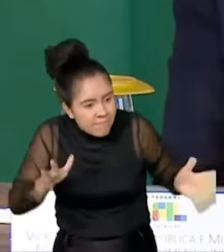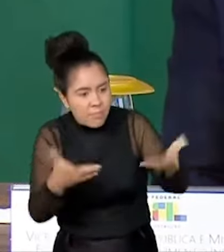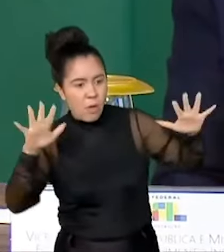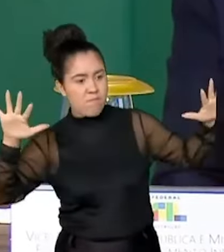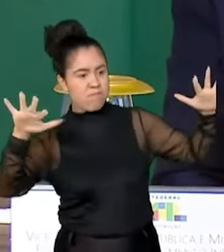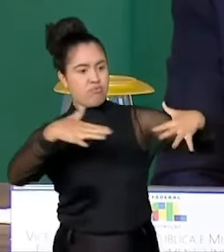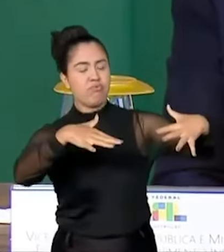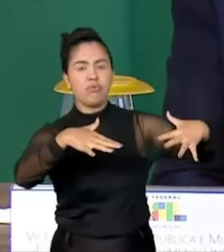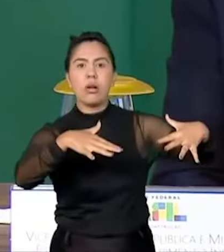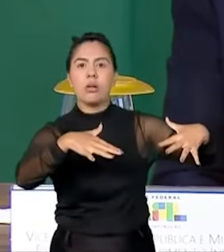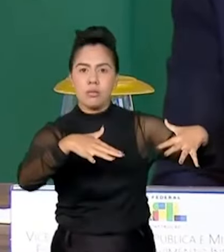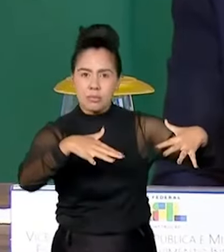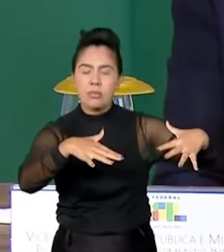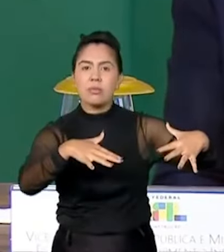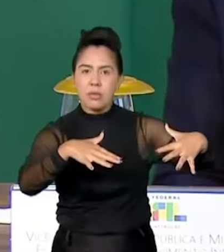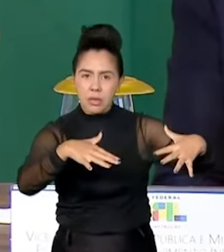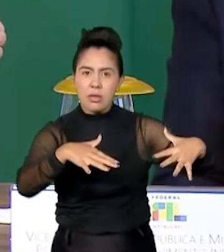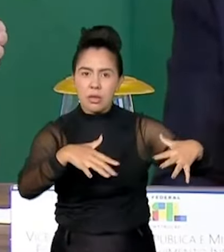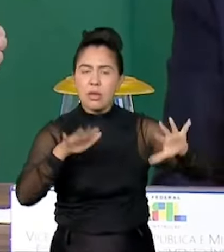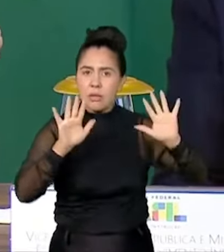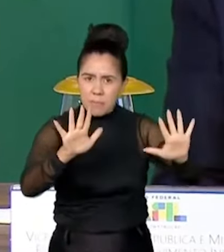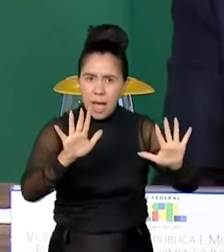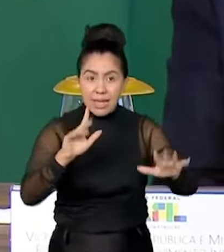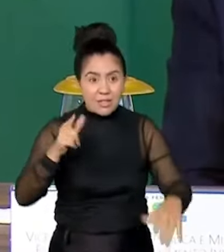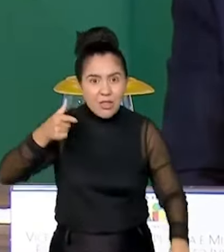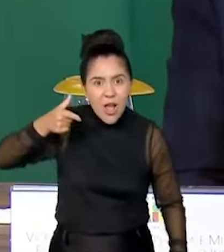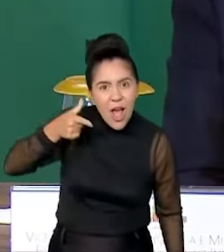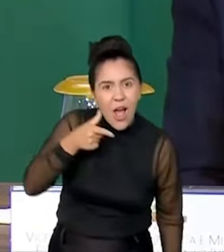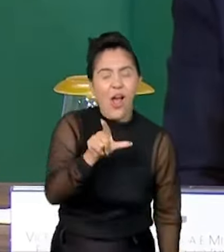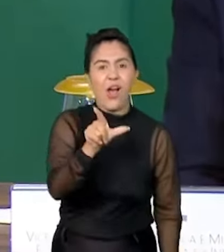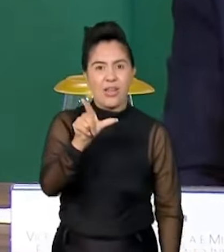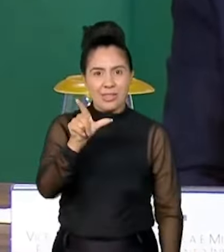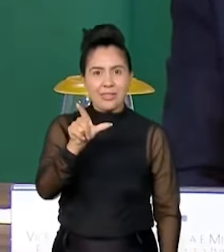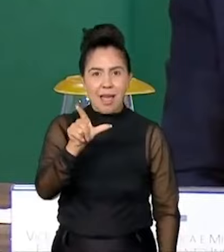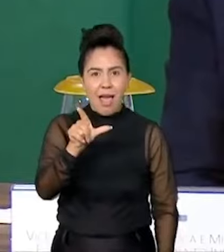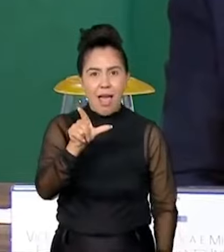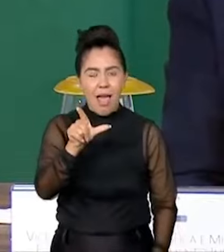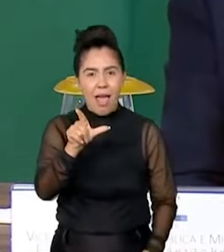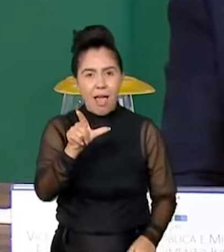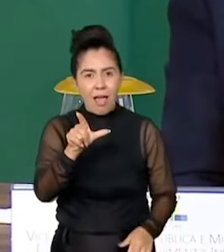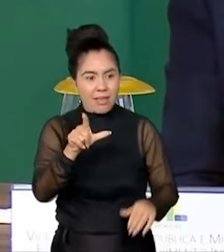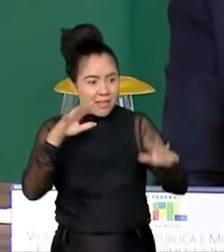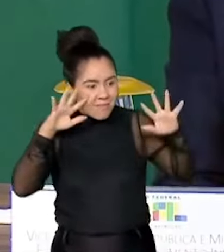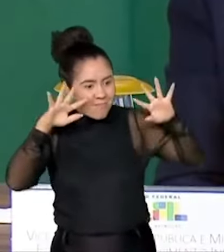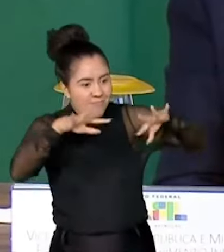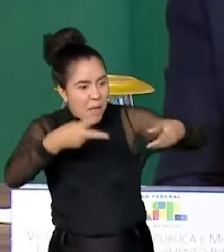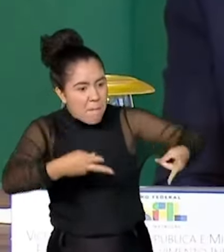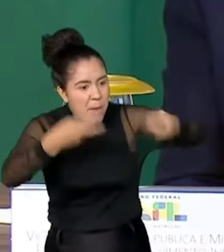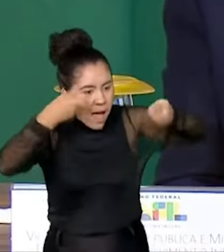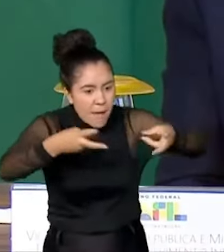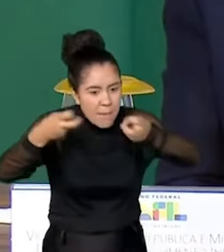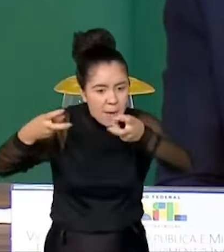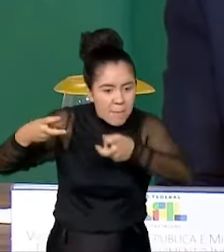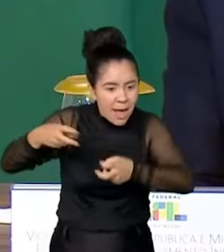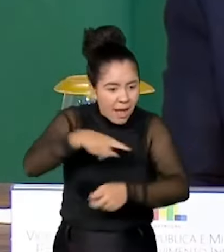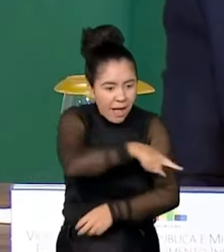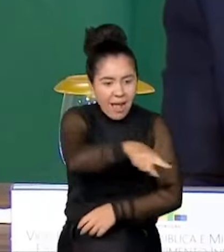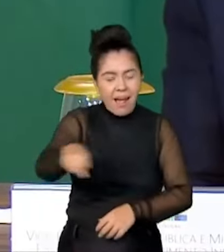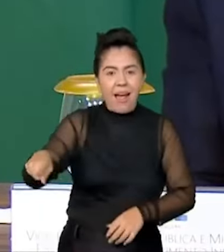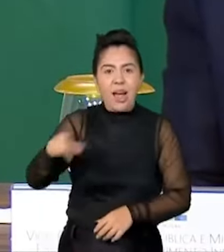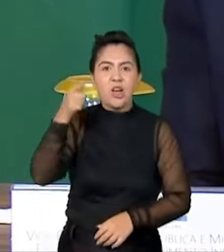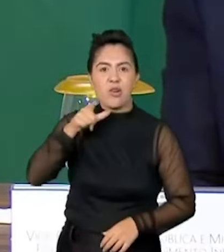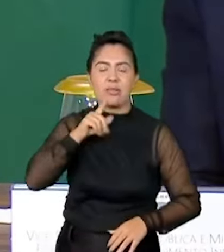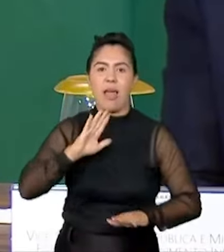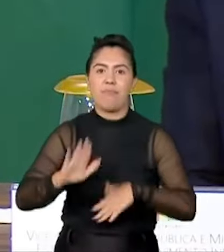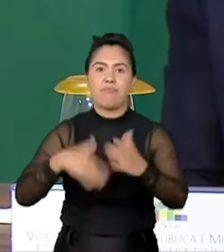visíveis. E quando a gente consegue fazer com que os invisíveis sejam enxergados, a coisa melhora. Qual